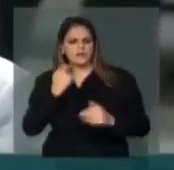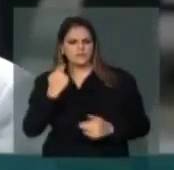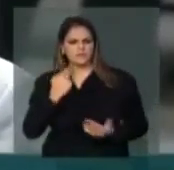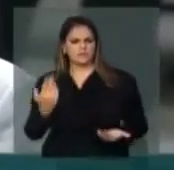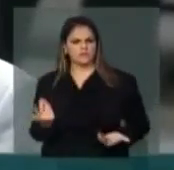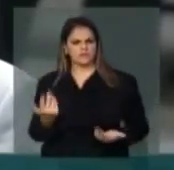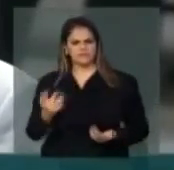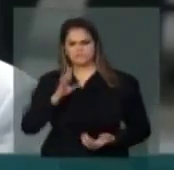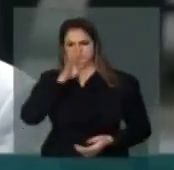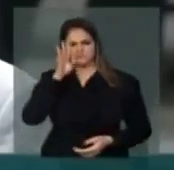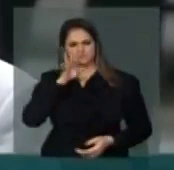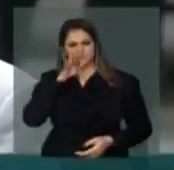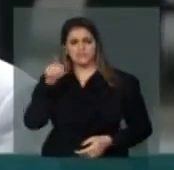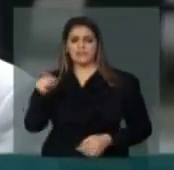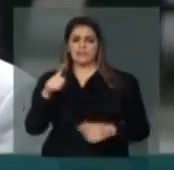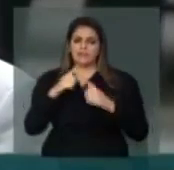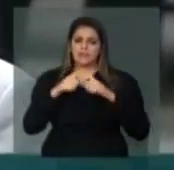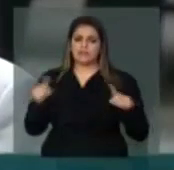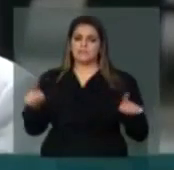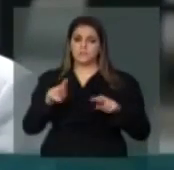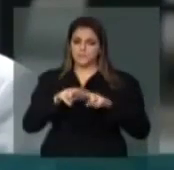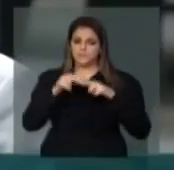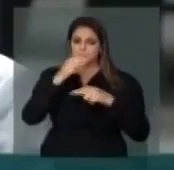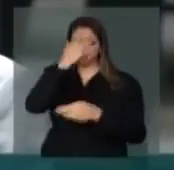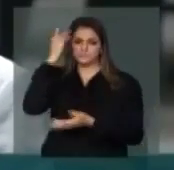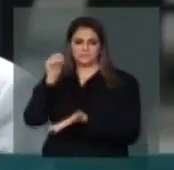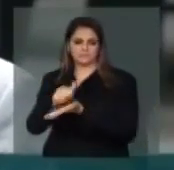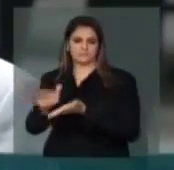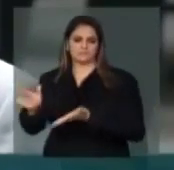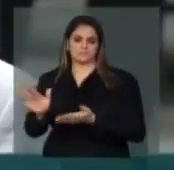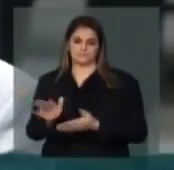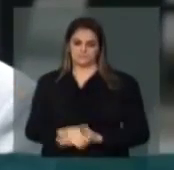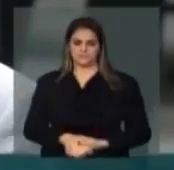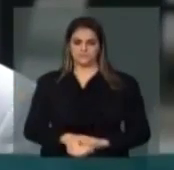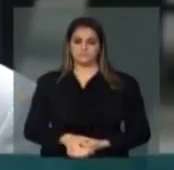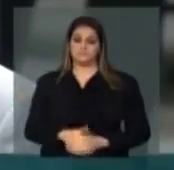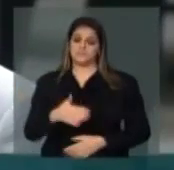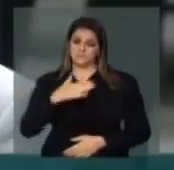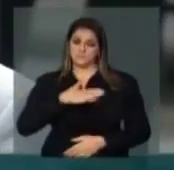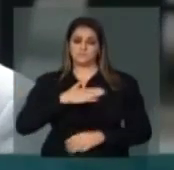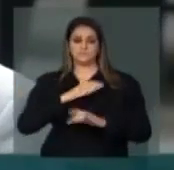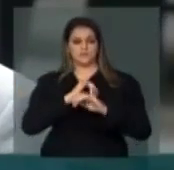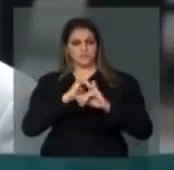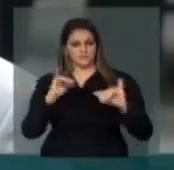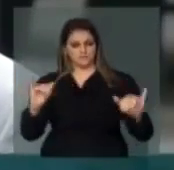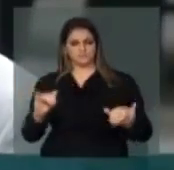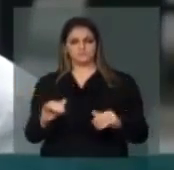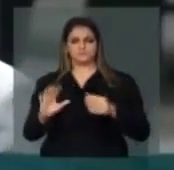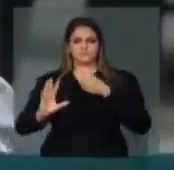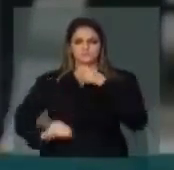demasia, não é uma necessidade, ao contrário dos servidores do judiciário. Fica aqui o registro. Obrigado, João.